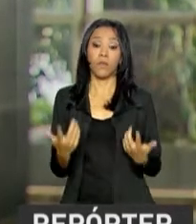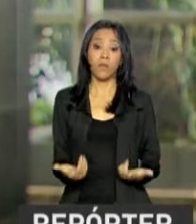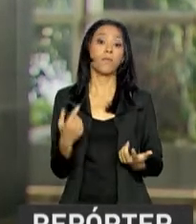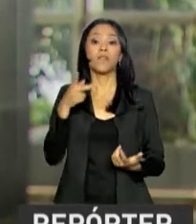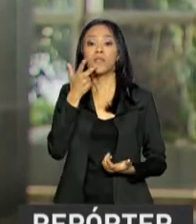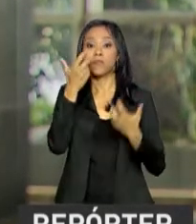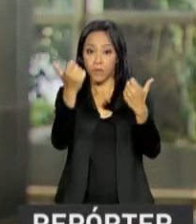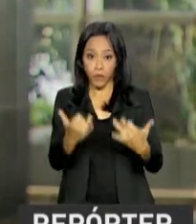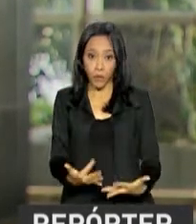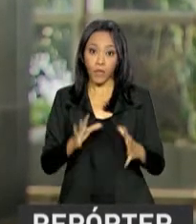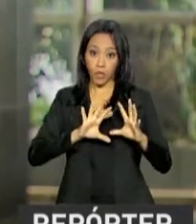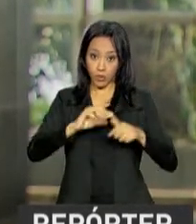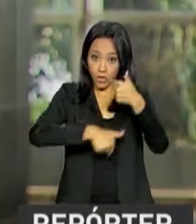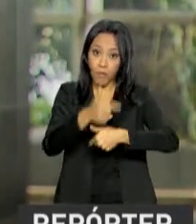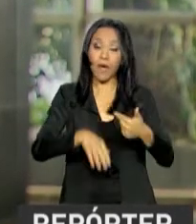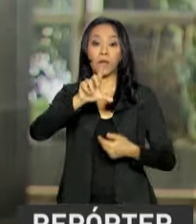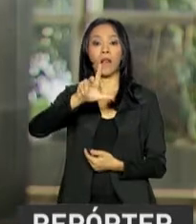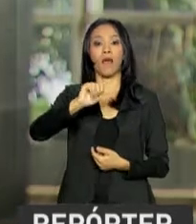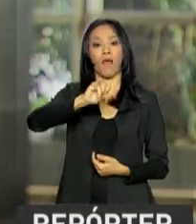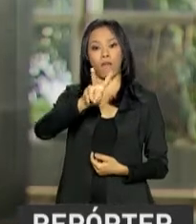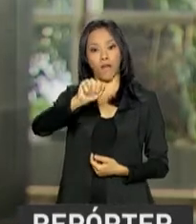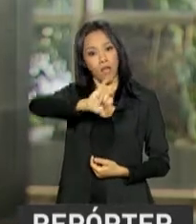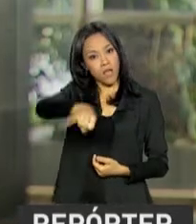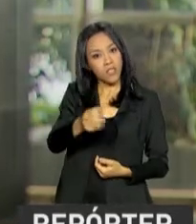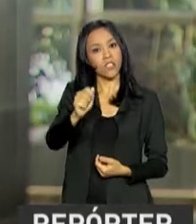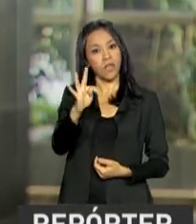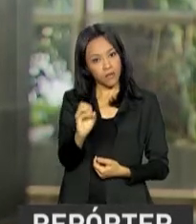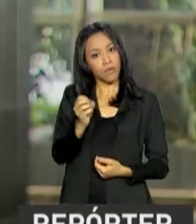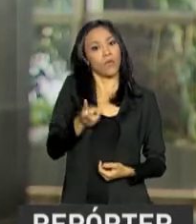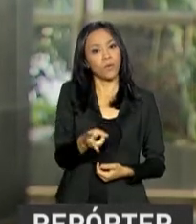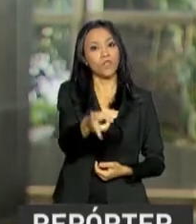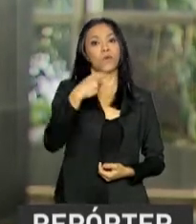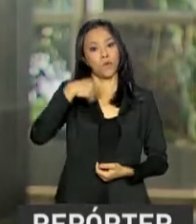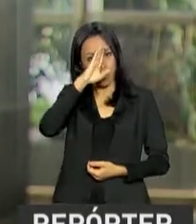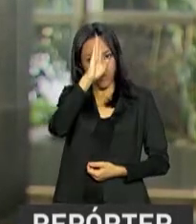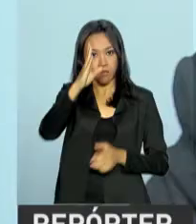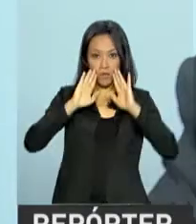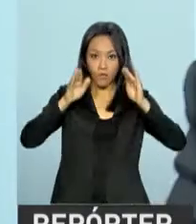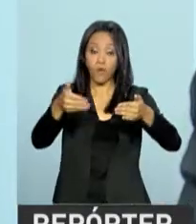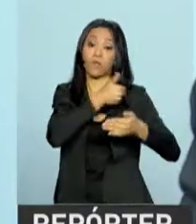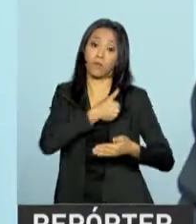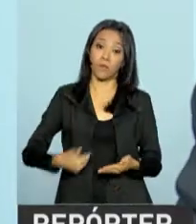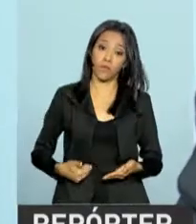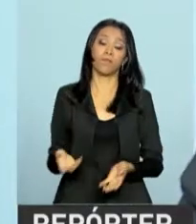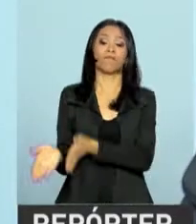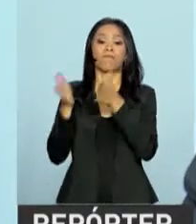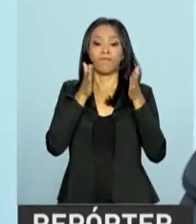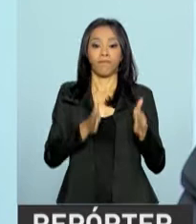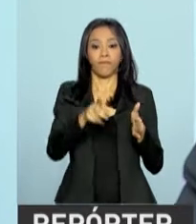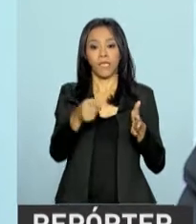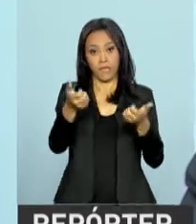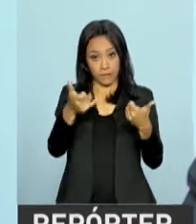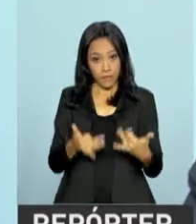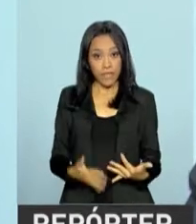operação lava jato que apura desvios na petrobras continua sendo uma prioridade do governo a informação que o professor